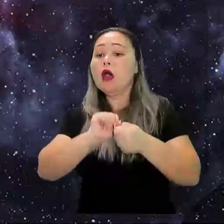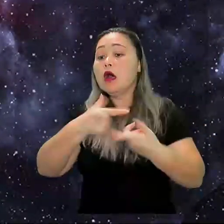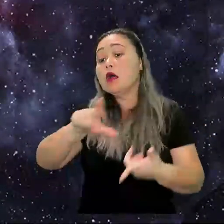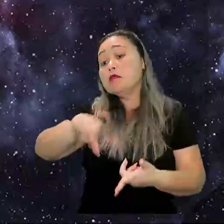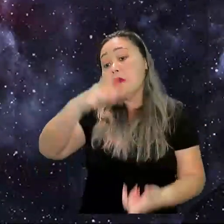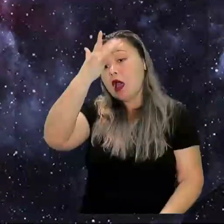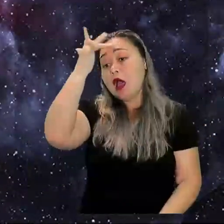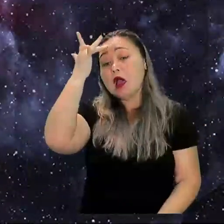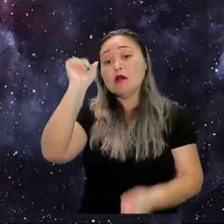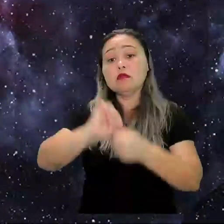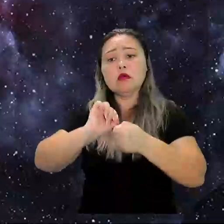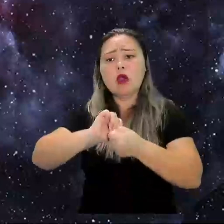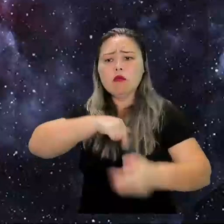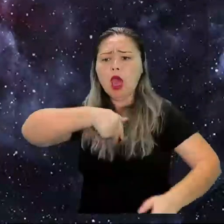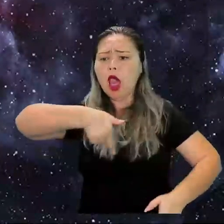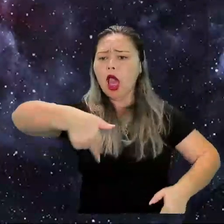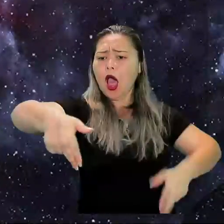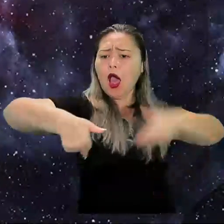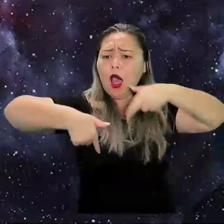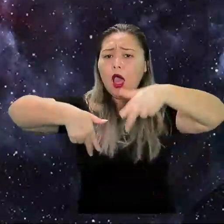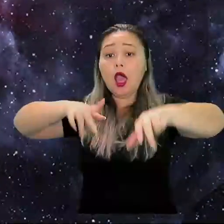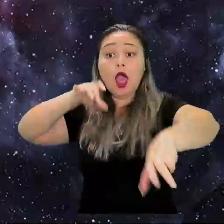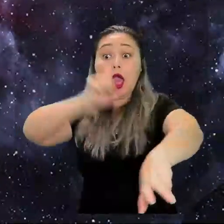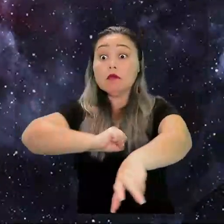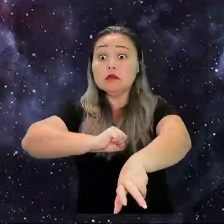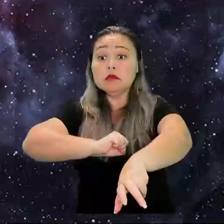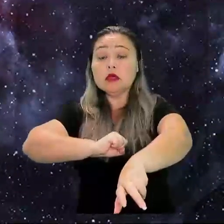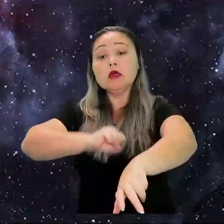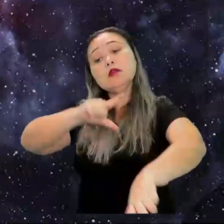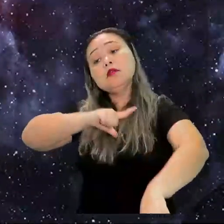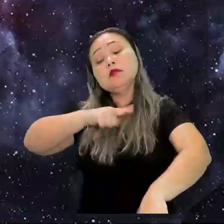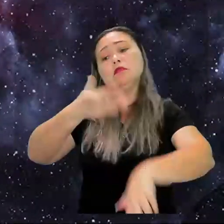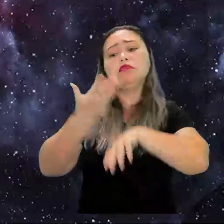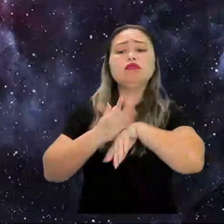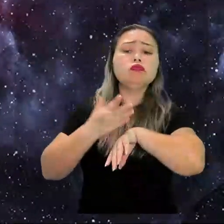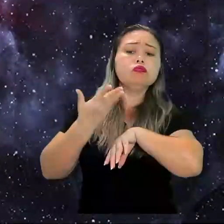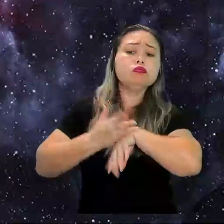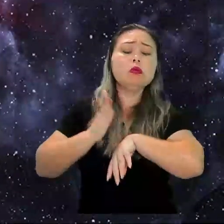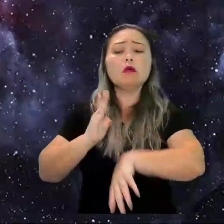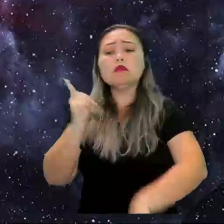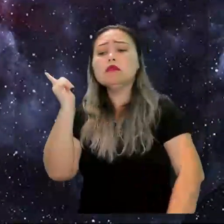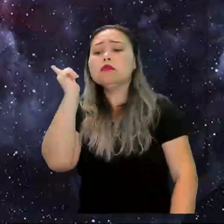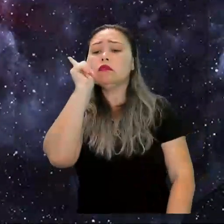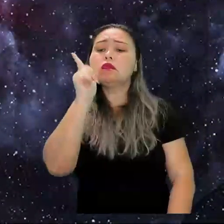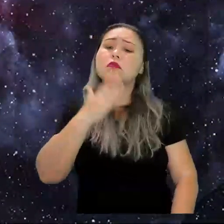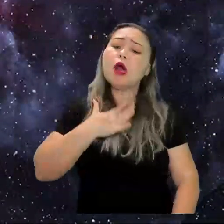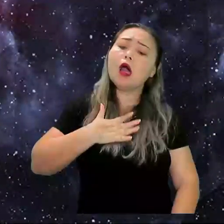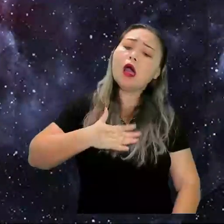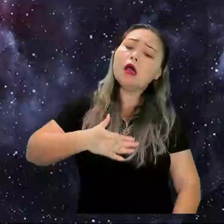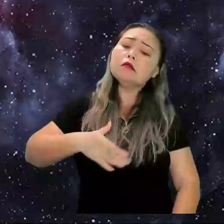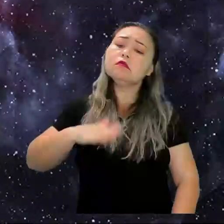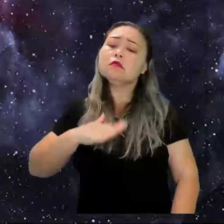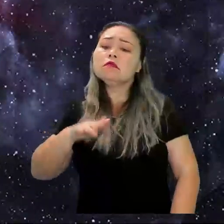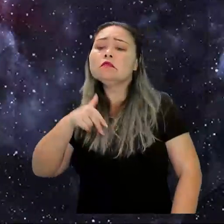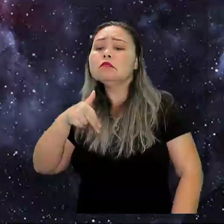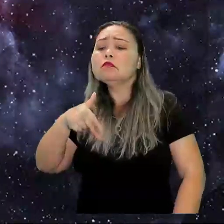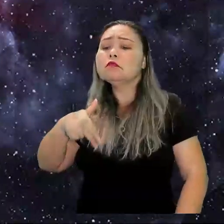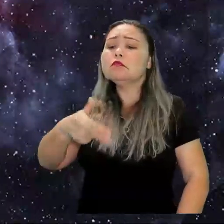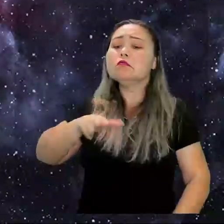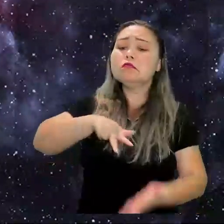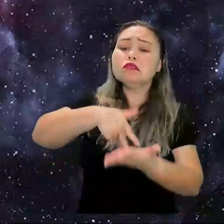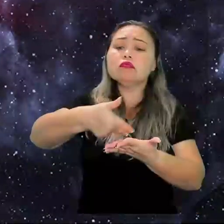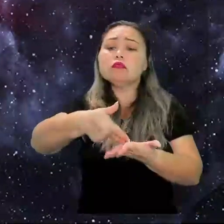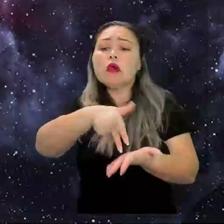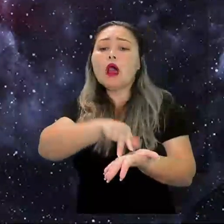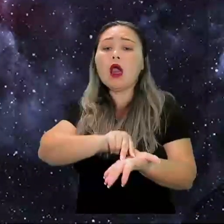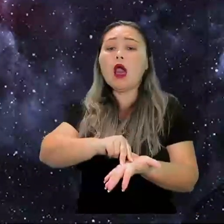prefere correr já o máximo que pode, fazer tudo rapidinho. Tem gente que treina para chegar lá e fazer uma corrida mais tranquila, fazer abdominal